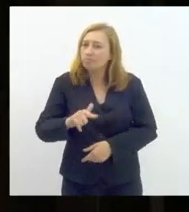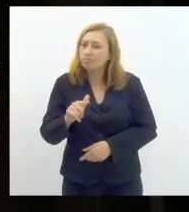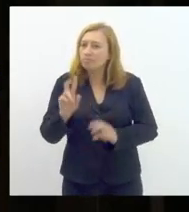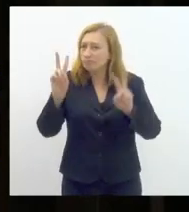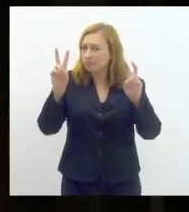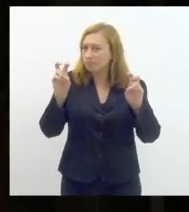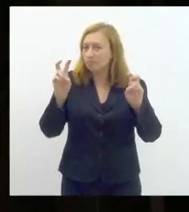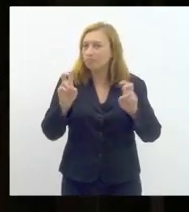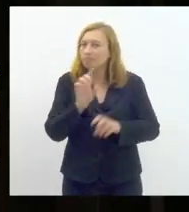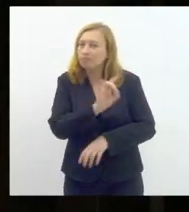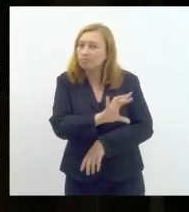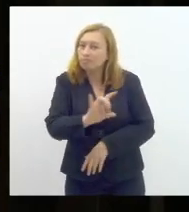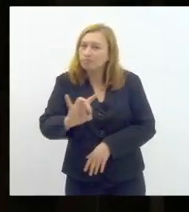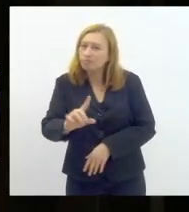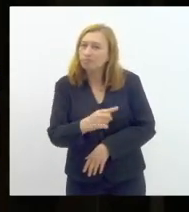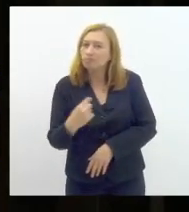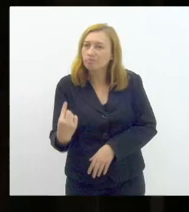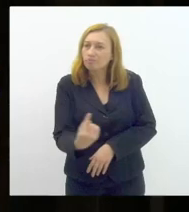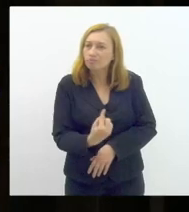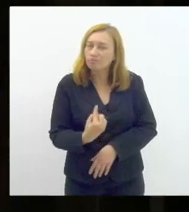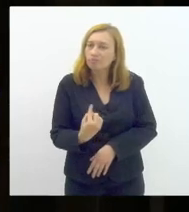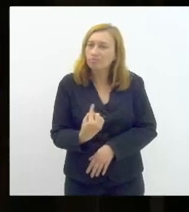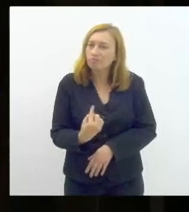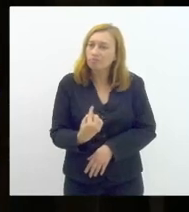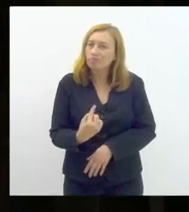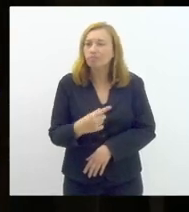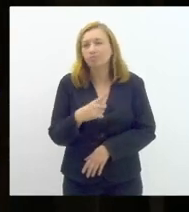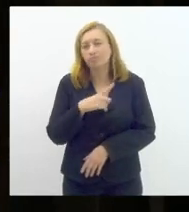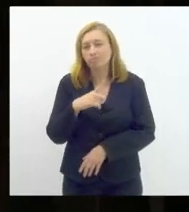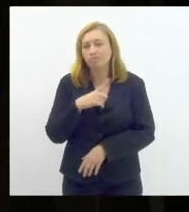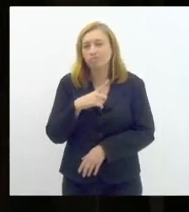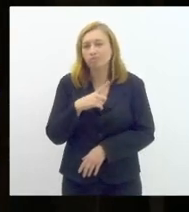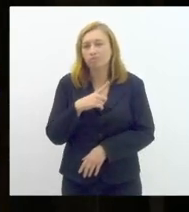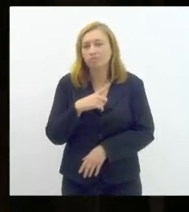isso. Cada um de nós temos